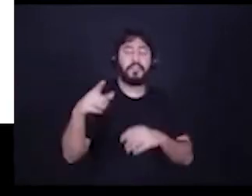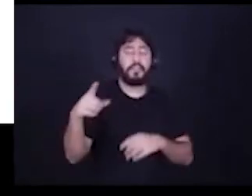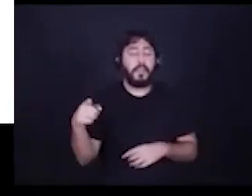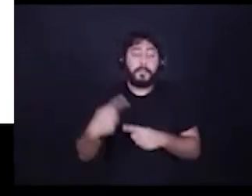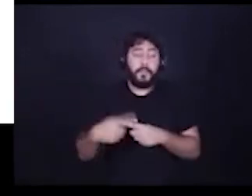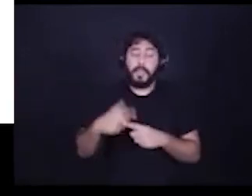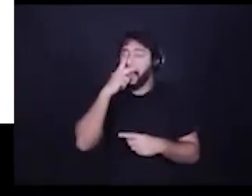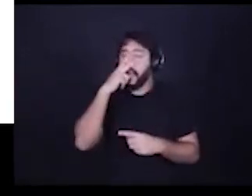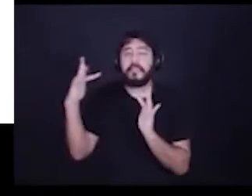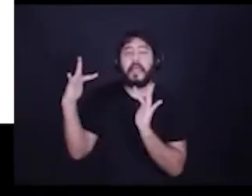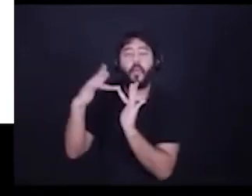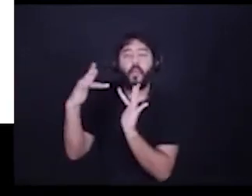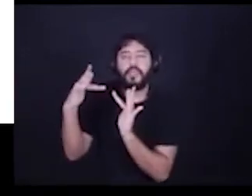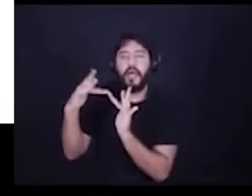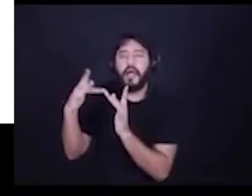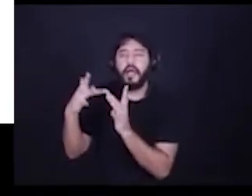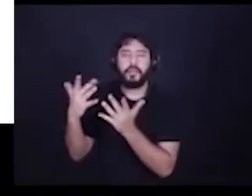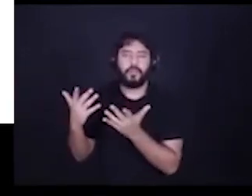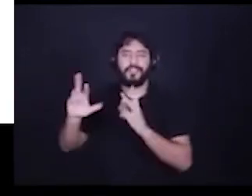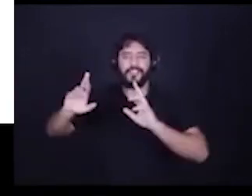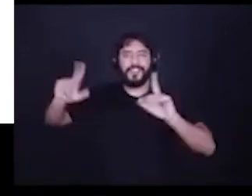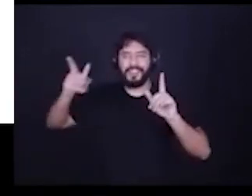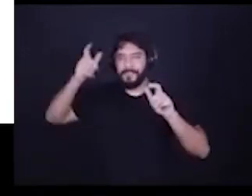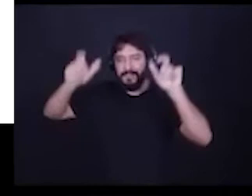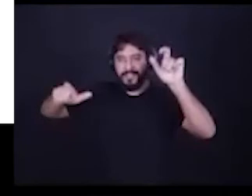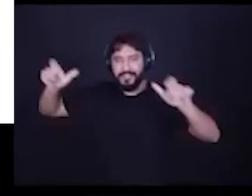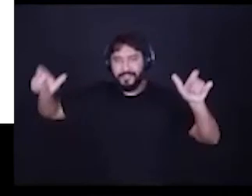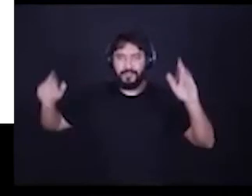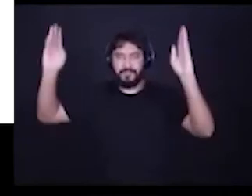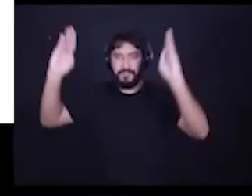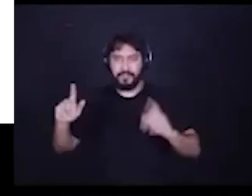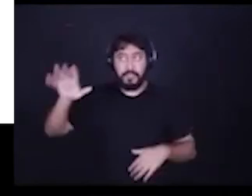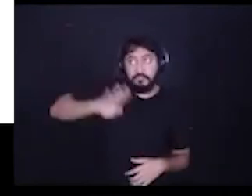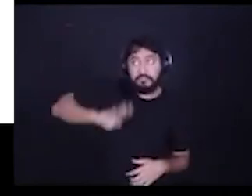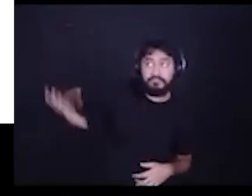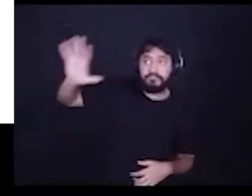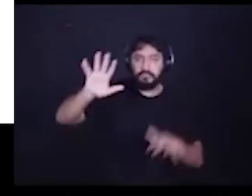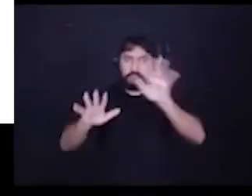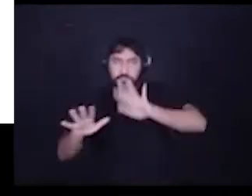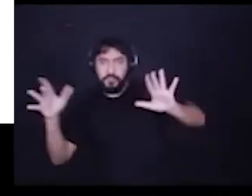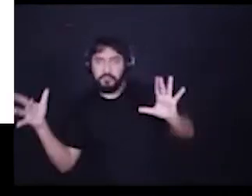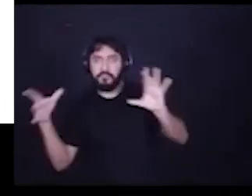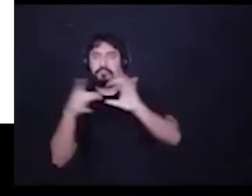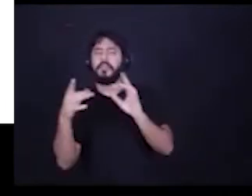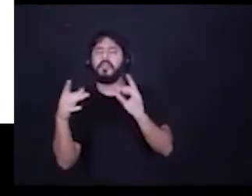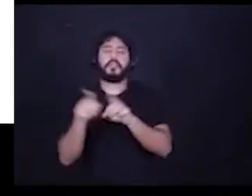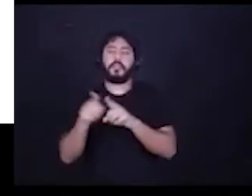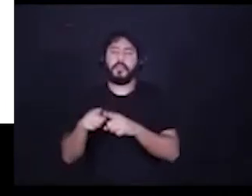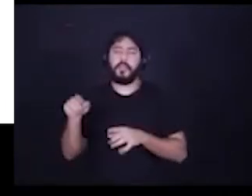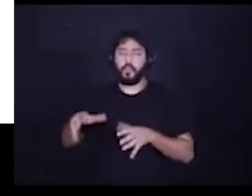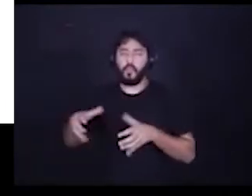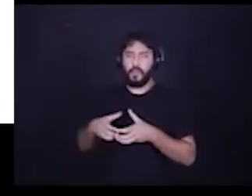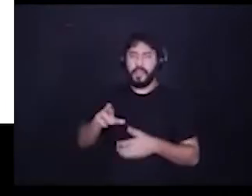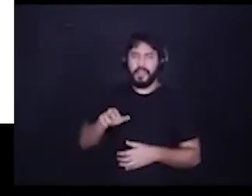de contato entre diferentes pessoas do Brasil, entre diferentes pontos de vista, entre a redação e todas essas pessoas que iam